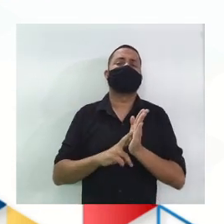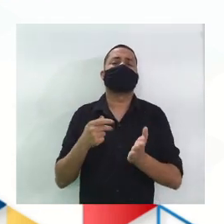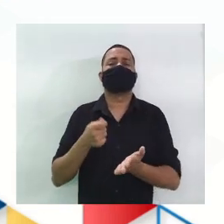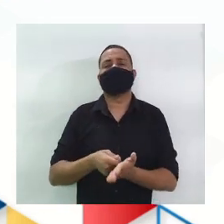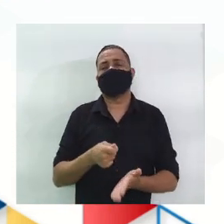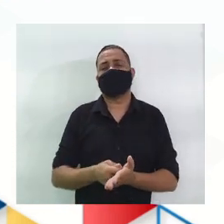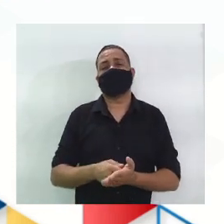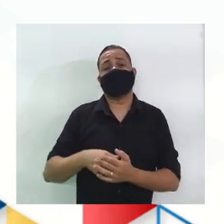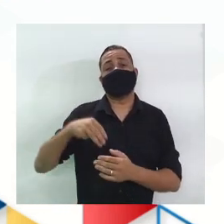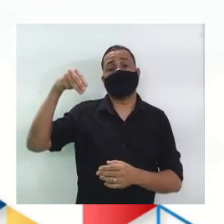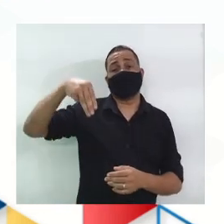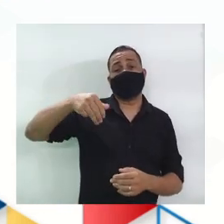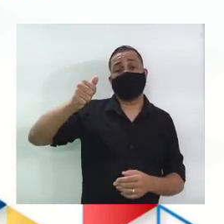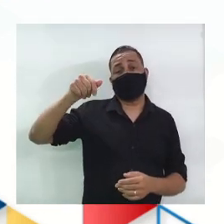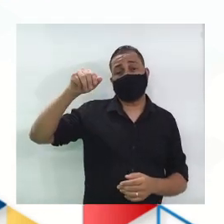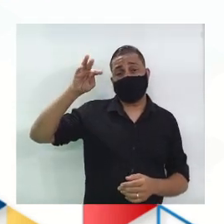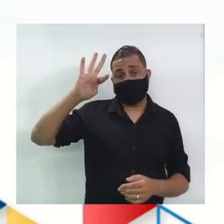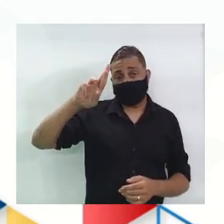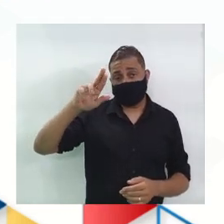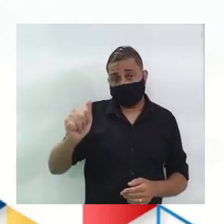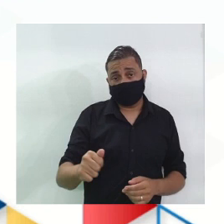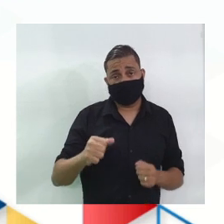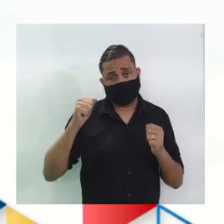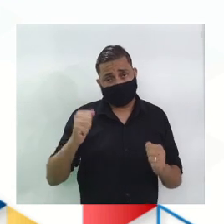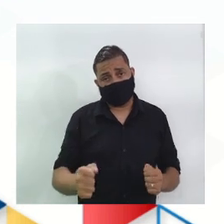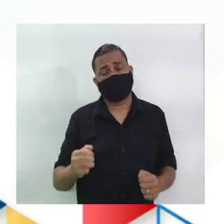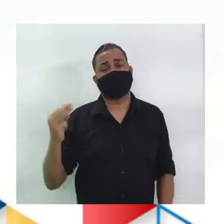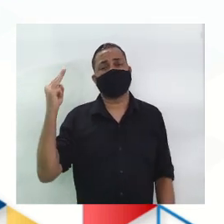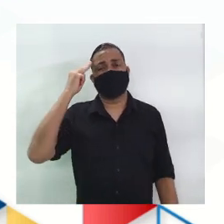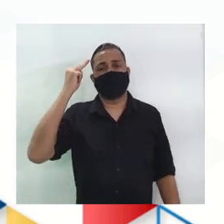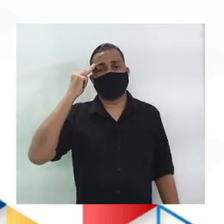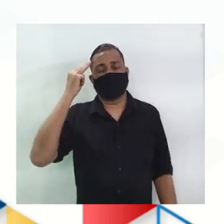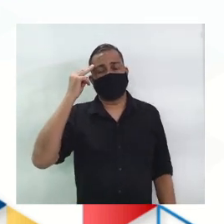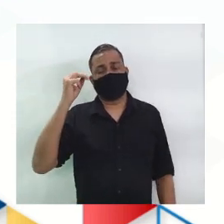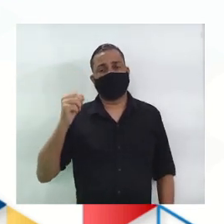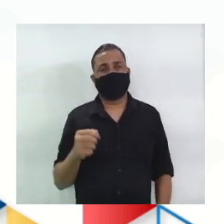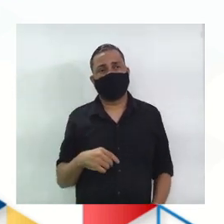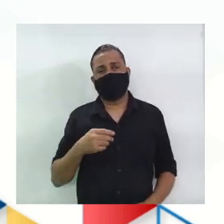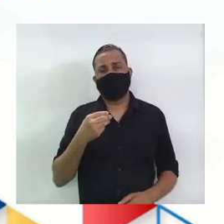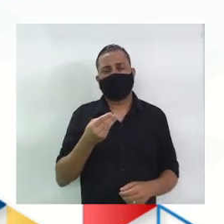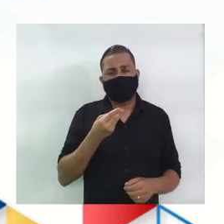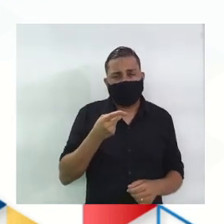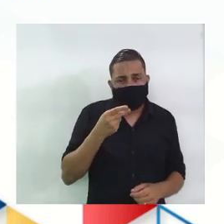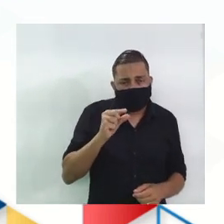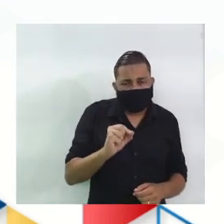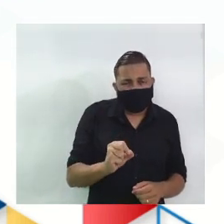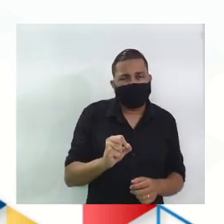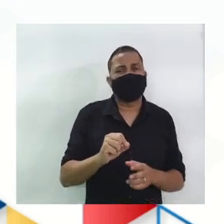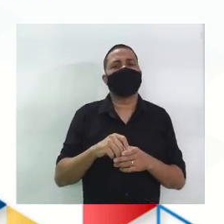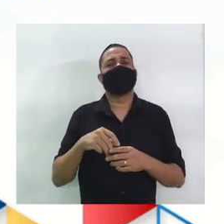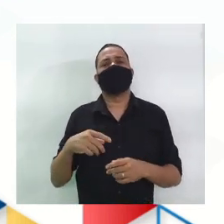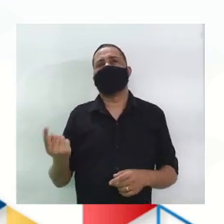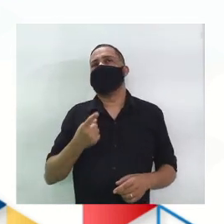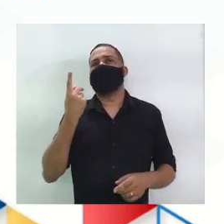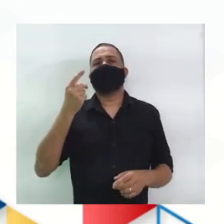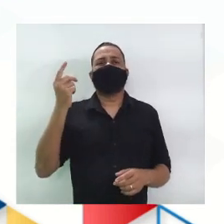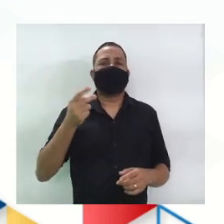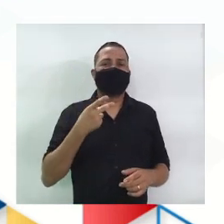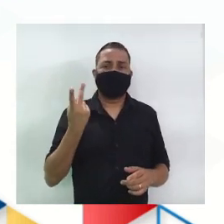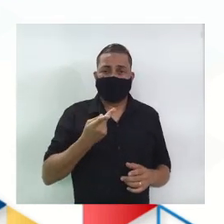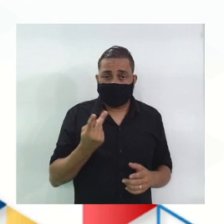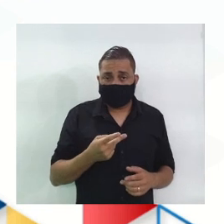o mantra. Pode ser recitado mentalmente, murmurando em voz alta. Pode